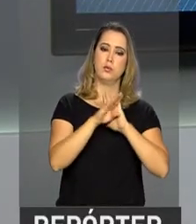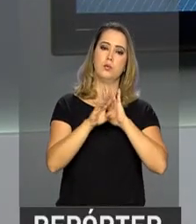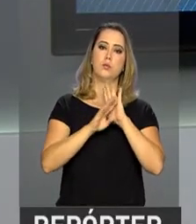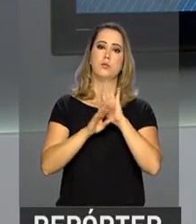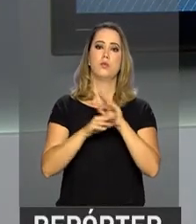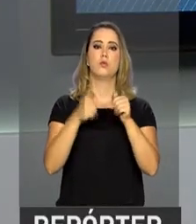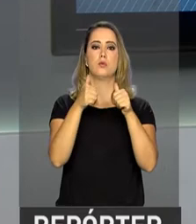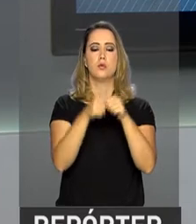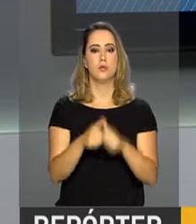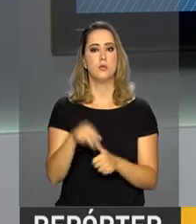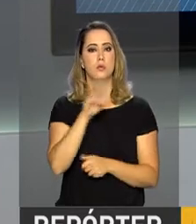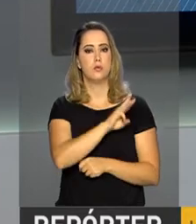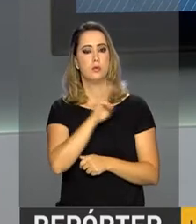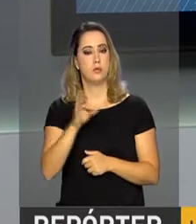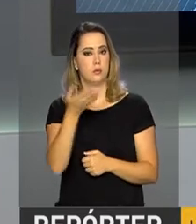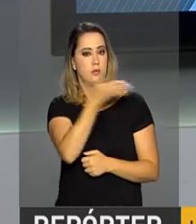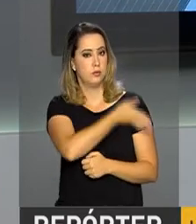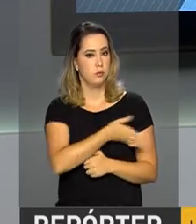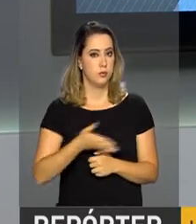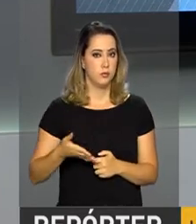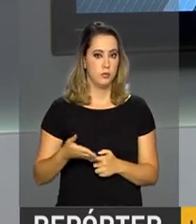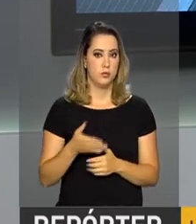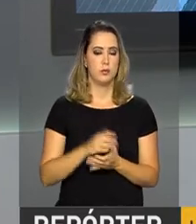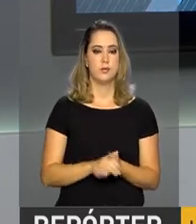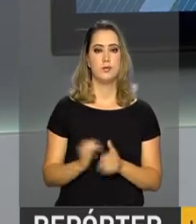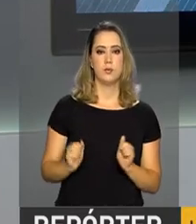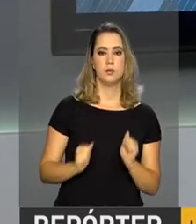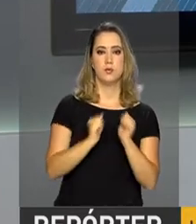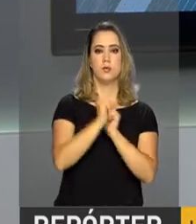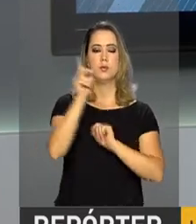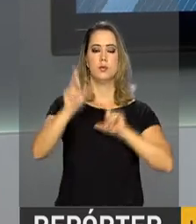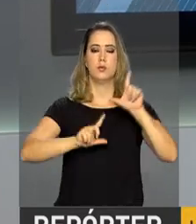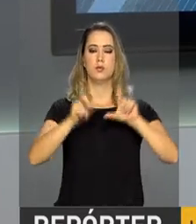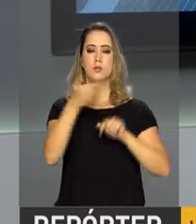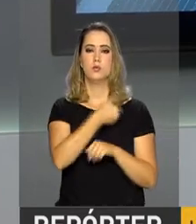E toda a programação também está na página da NBR na internet.